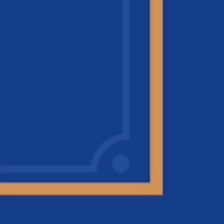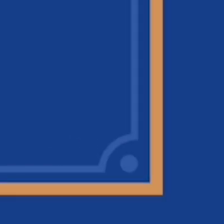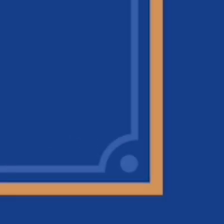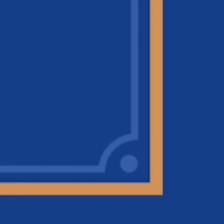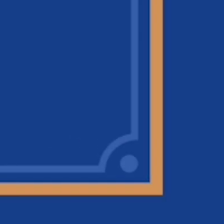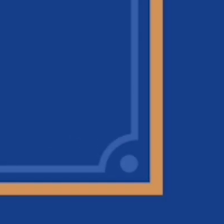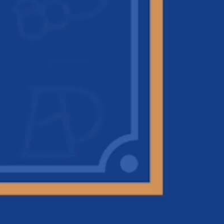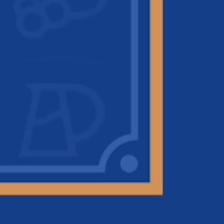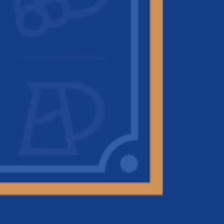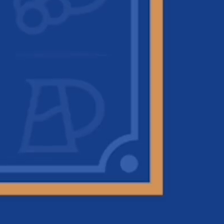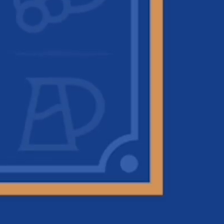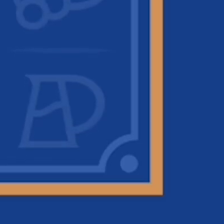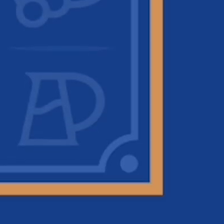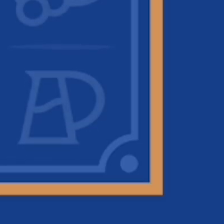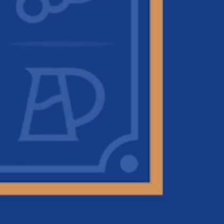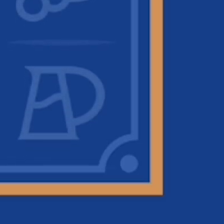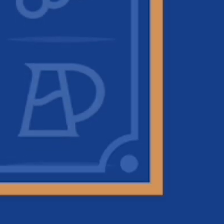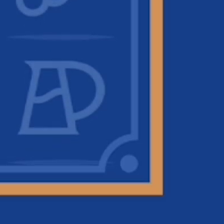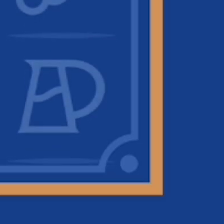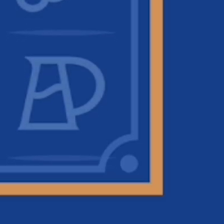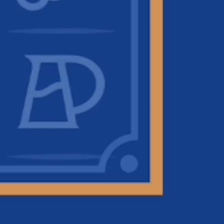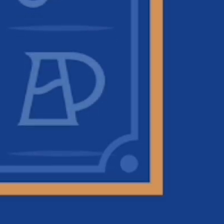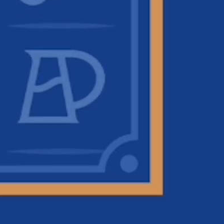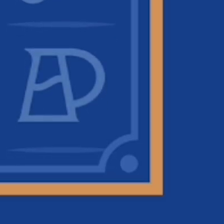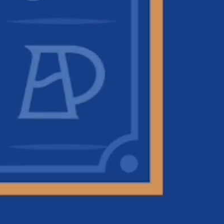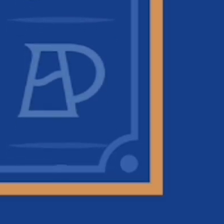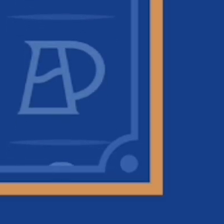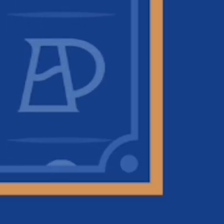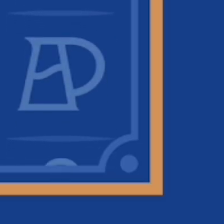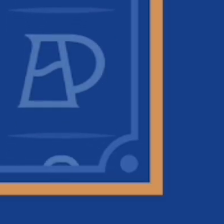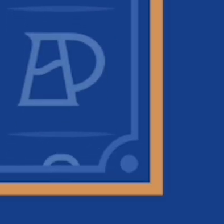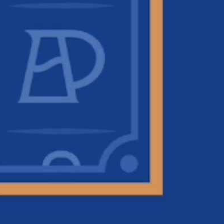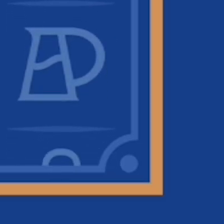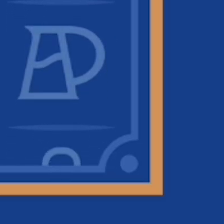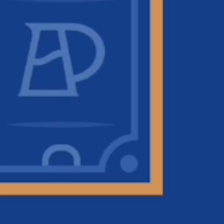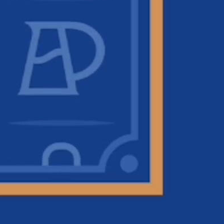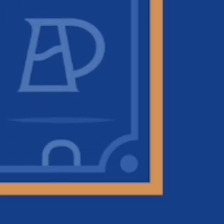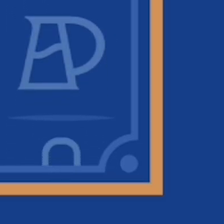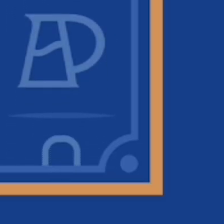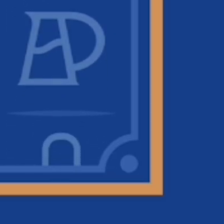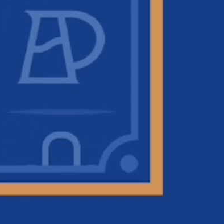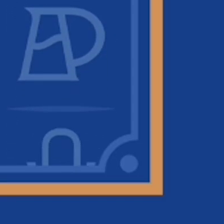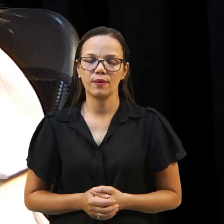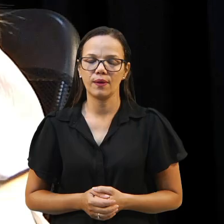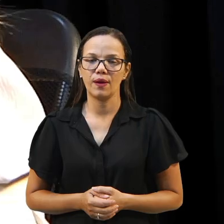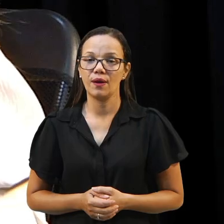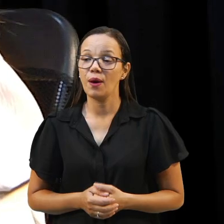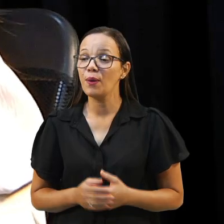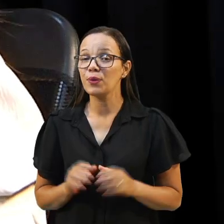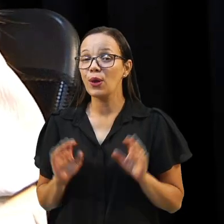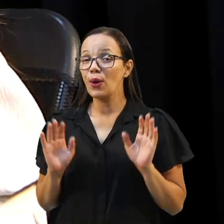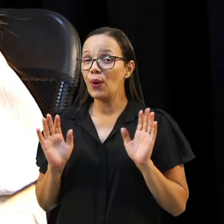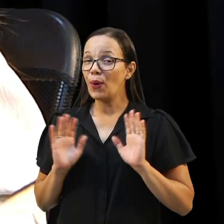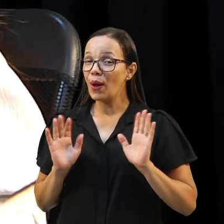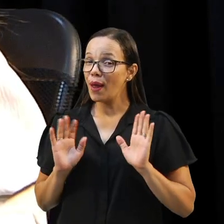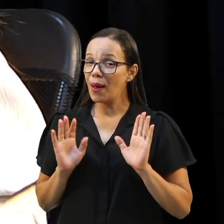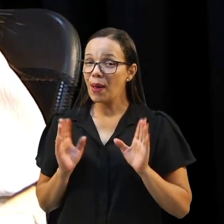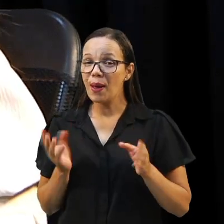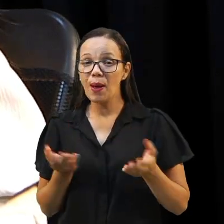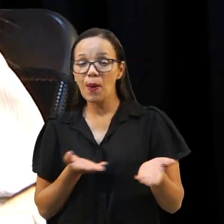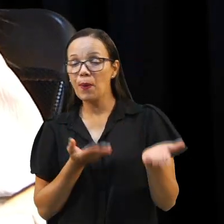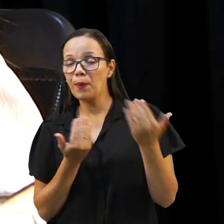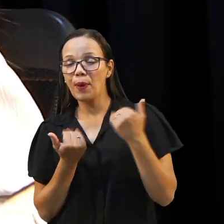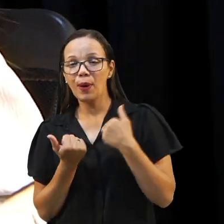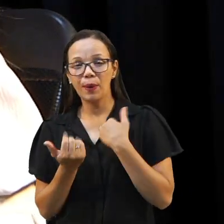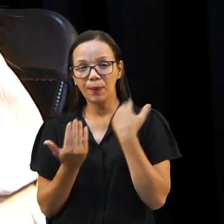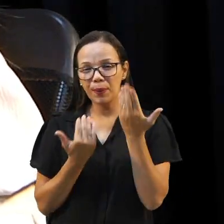Estamos de volta. E aí? Bora prosear? Olá, e o o Bora Prosear está